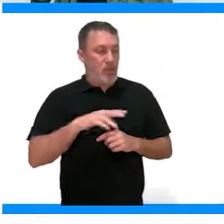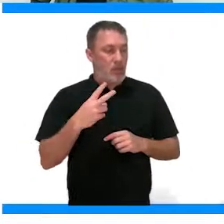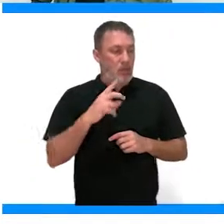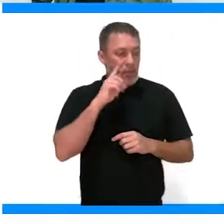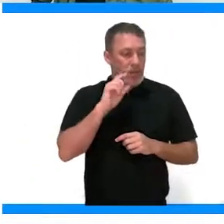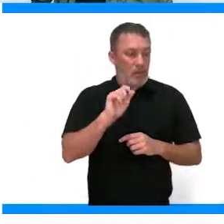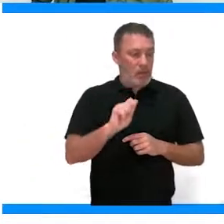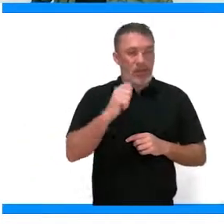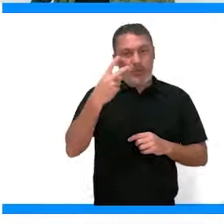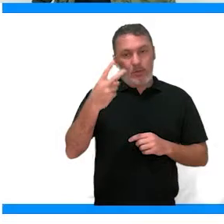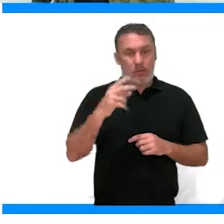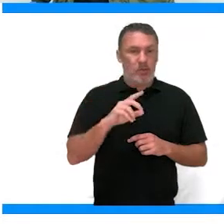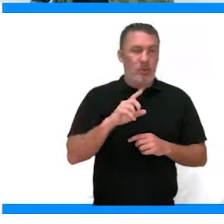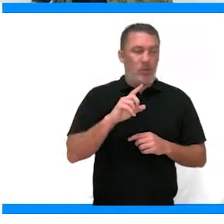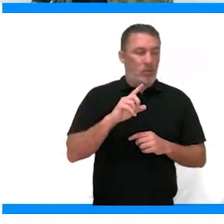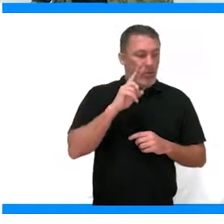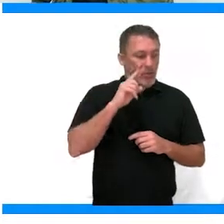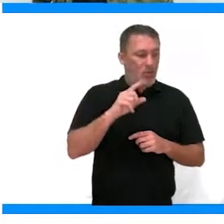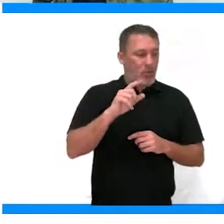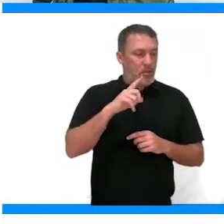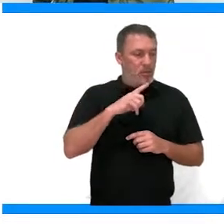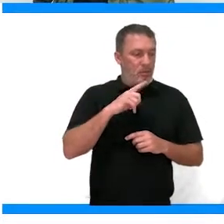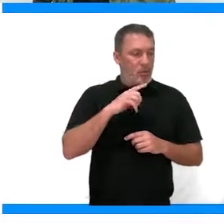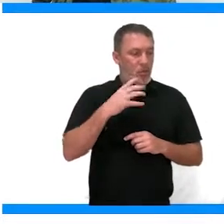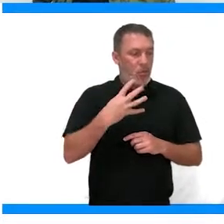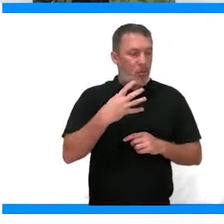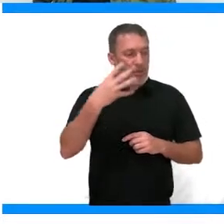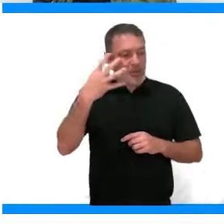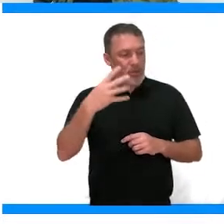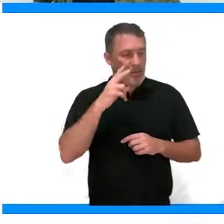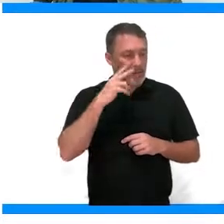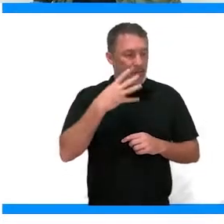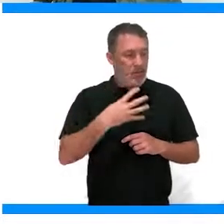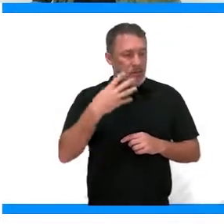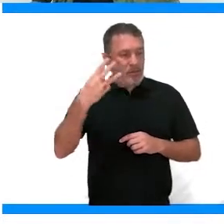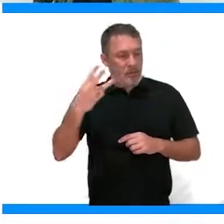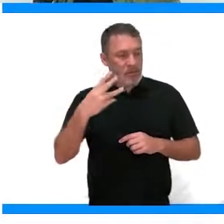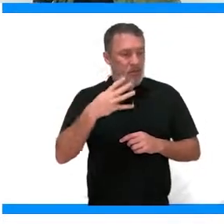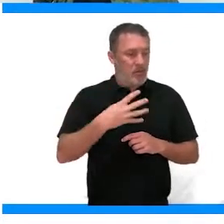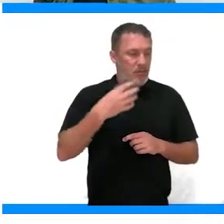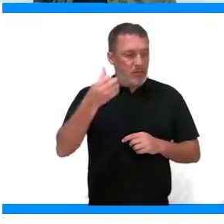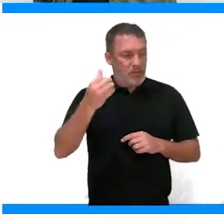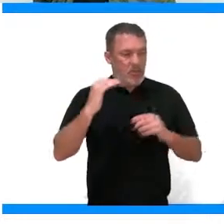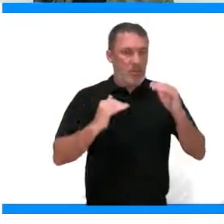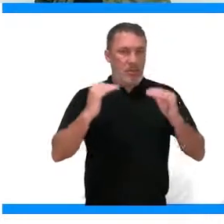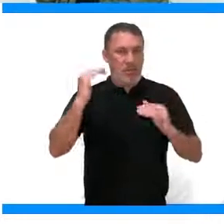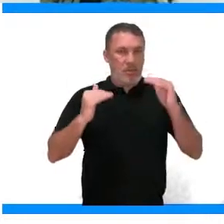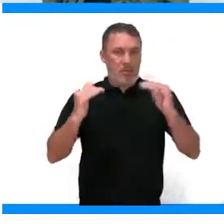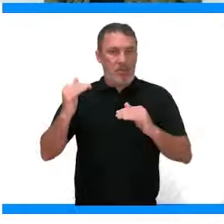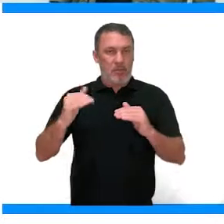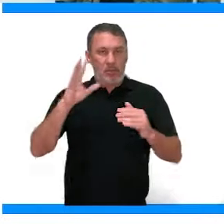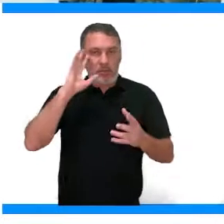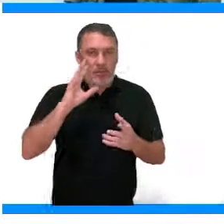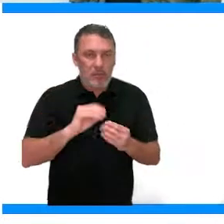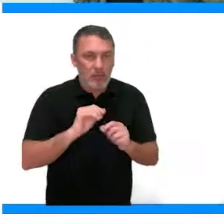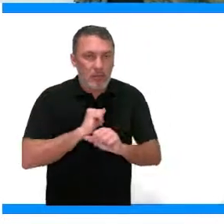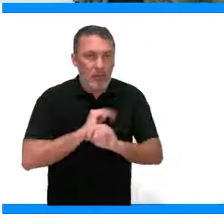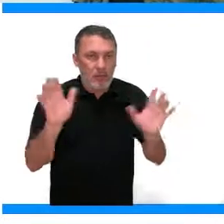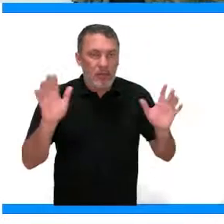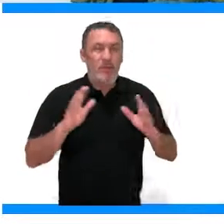2, 2 ao quadrado. Área 3, 3 ao quadrado. Área 4, 4 ao quadrado. Área 5, 5 ao quadrado. Área 6, 6 ao quadrado. Pegou a